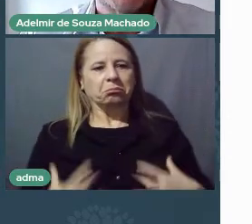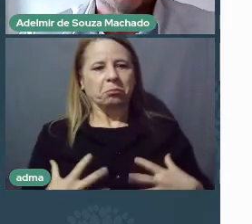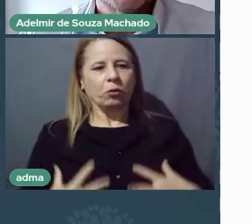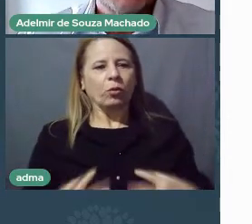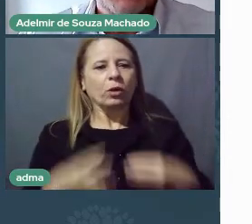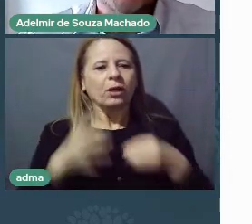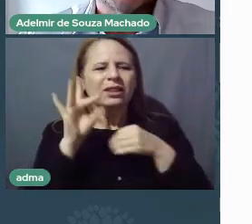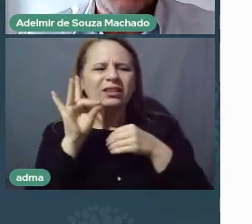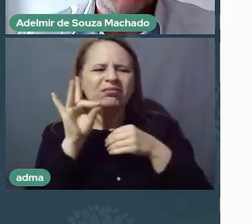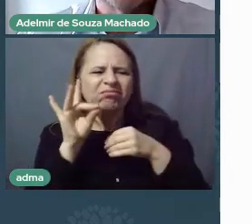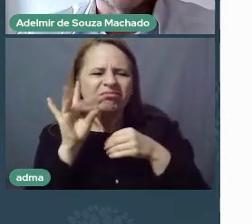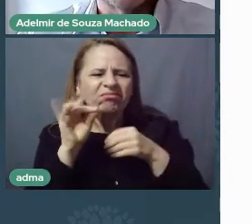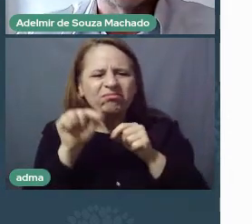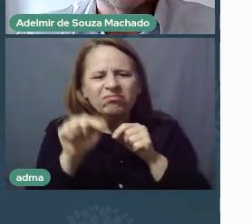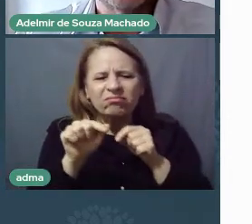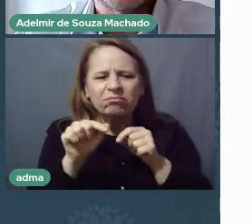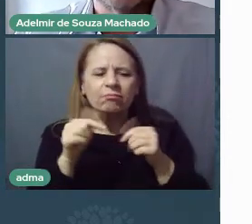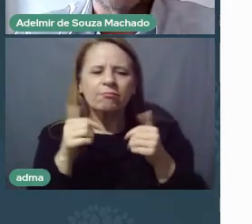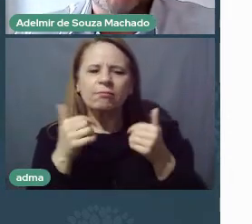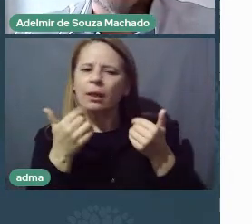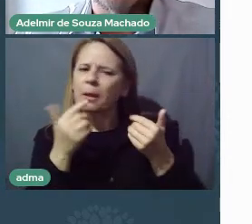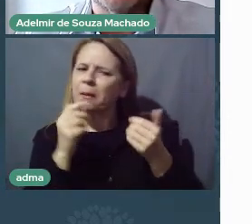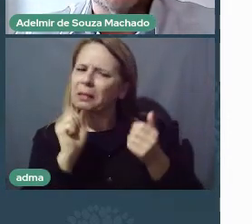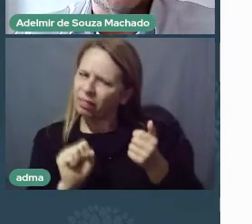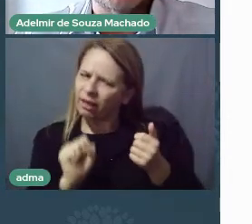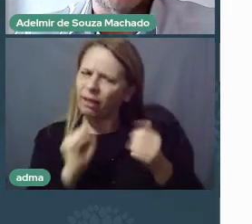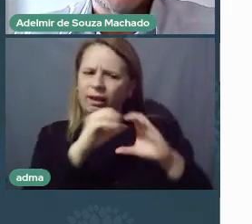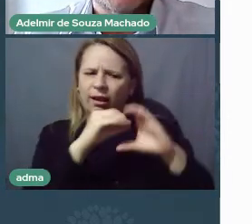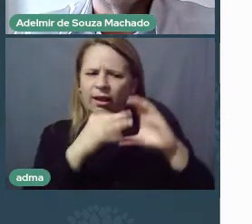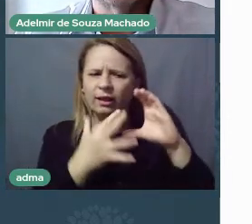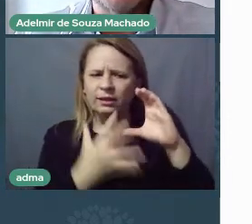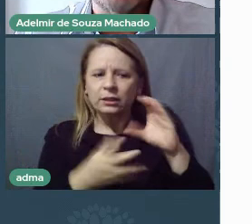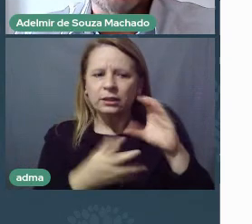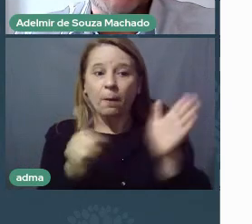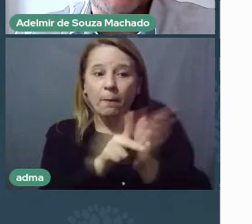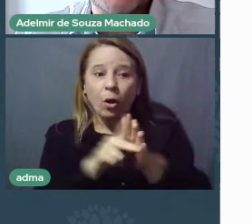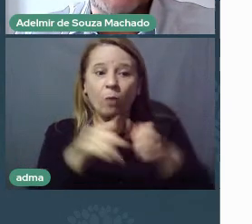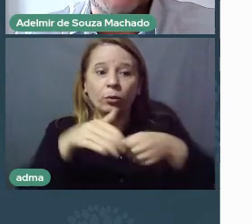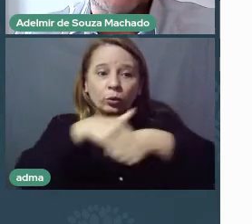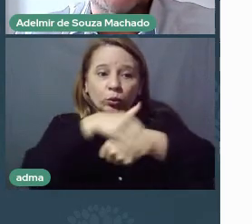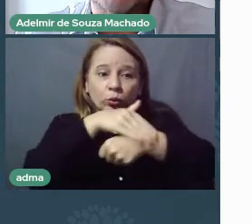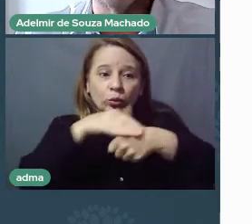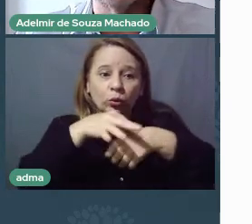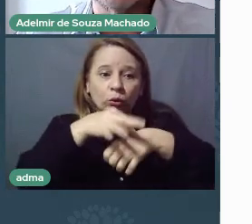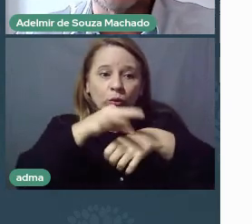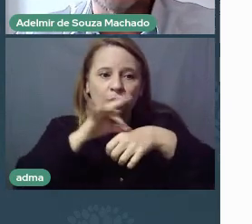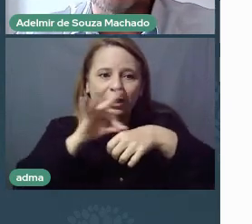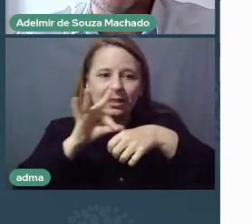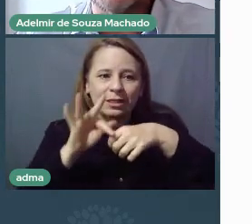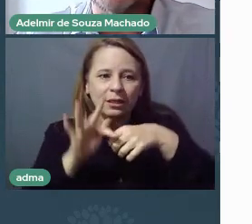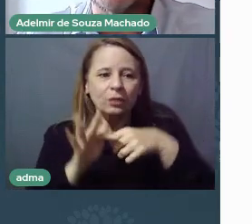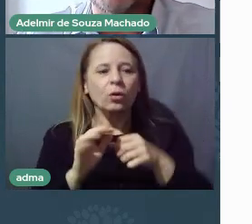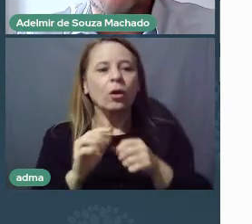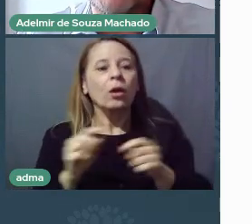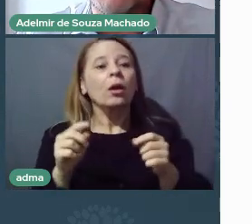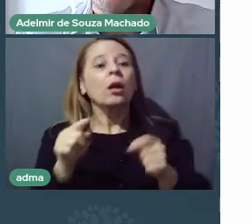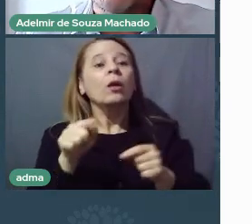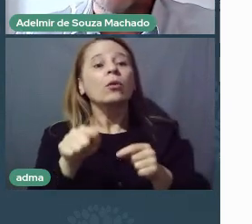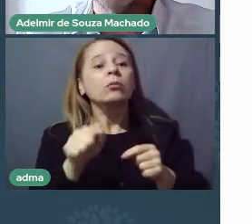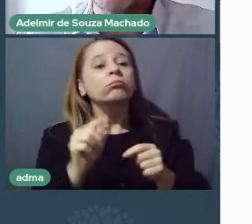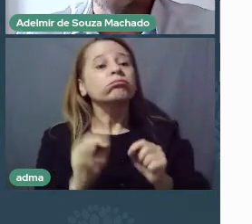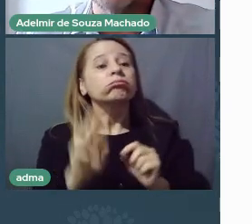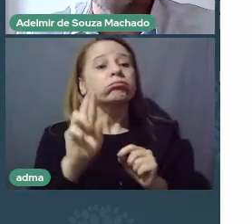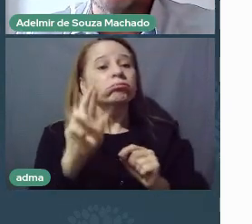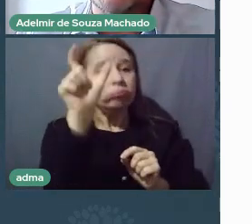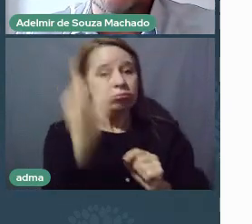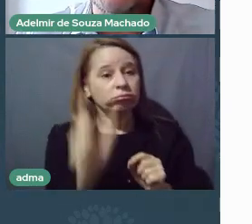enfim. Então, eu tenho uma característica do próprio tecido, eu tenho uma característica da função do pulmão desse indivíduo,